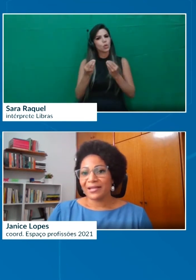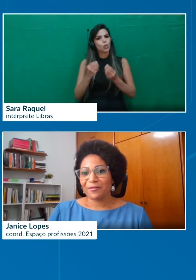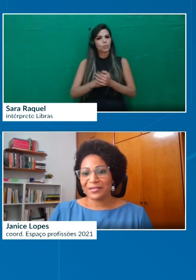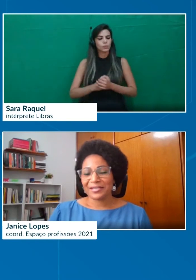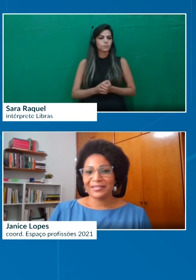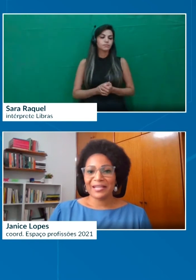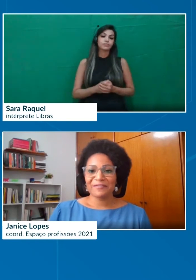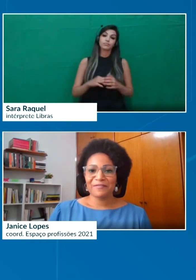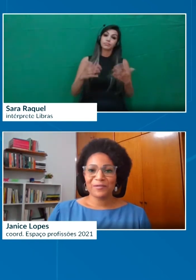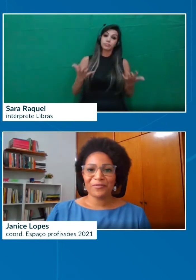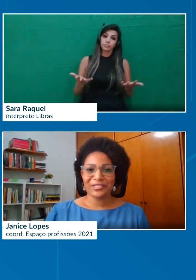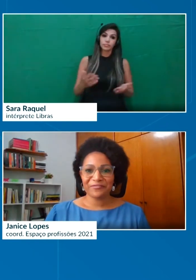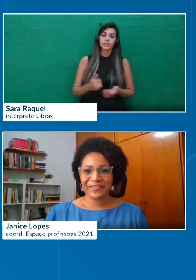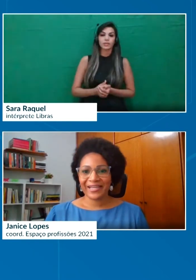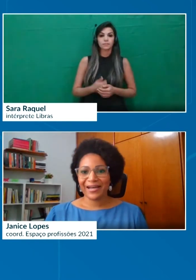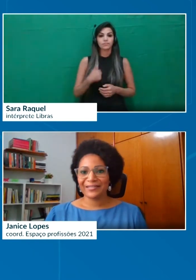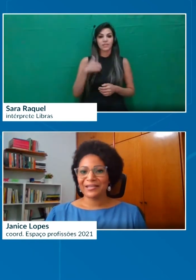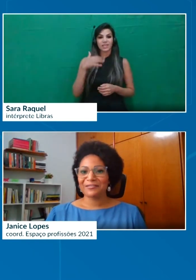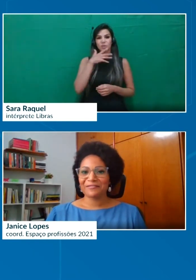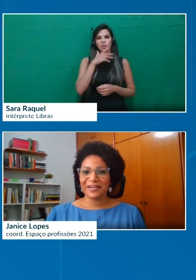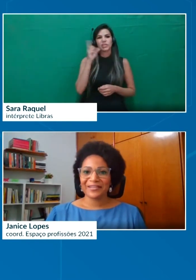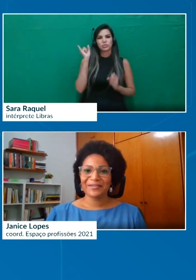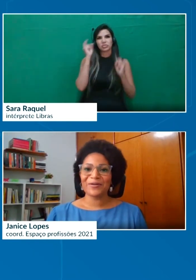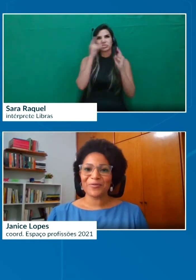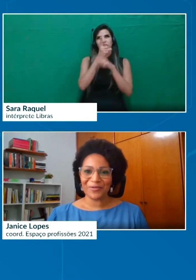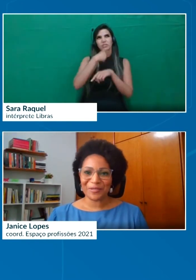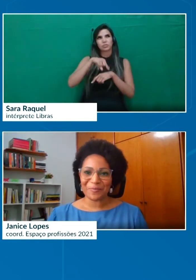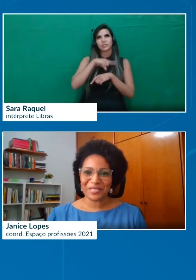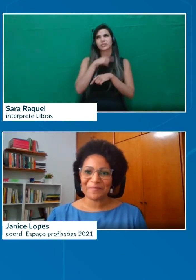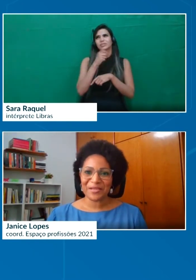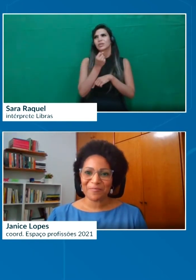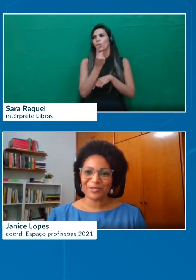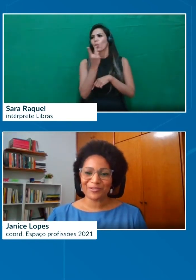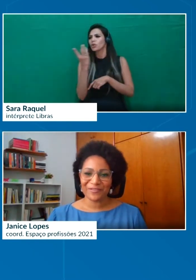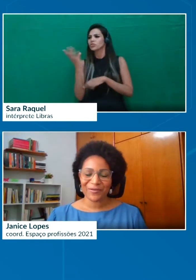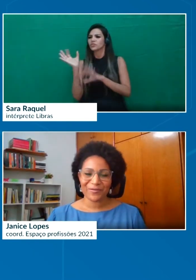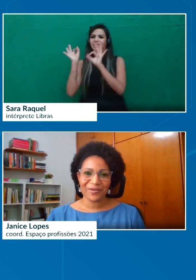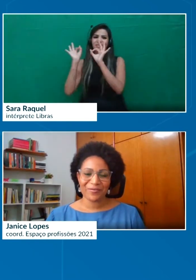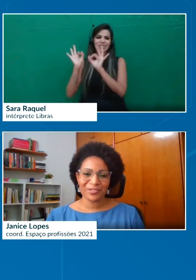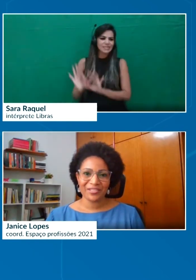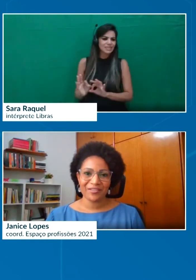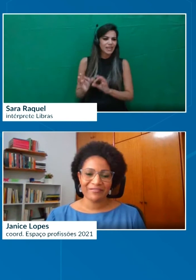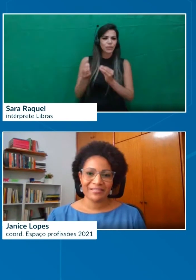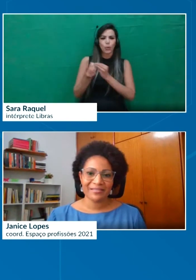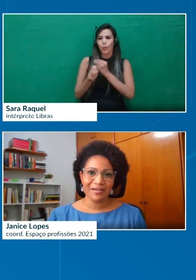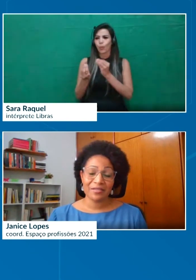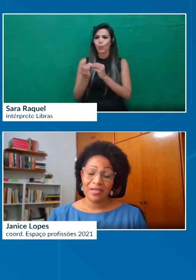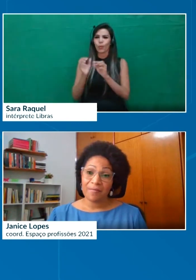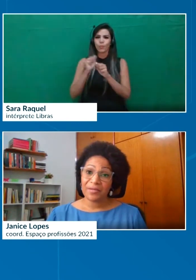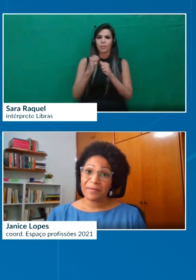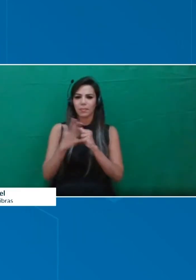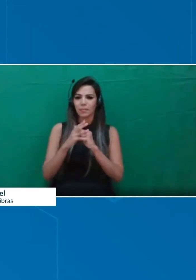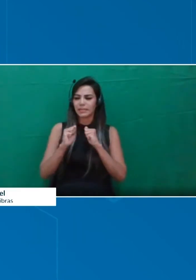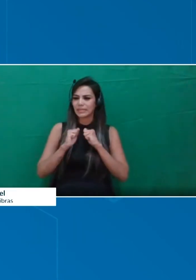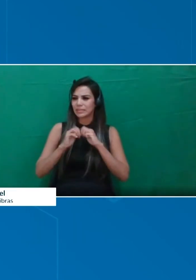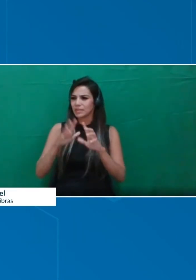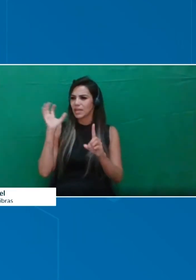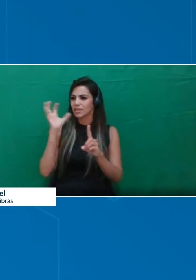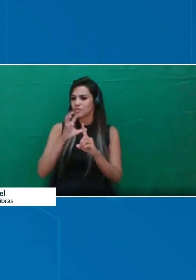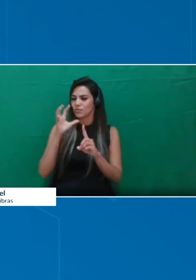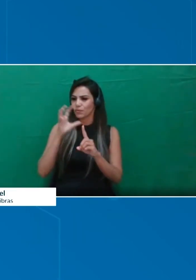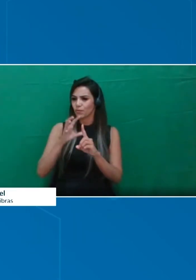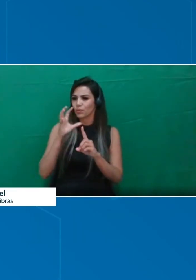Então, Marcelo, eu acho que é até difícil quantificar, né, Edivar, o quanto a pandemia modificou a rotina da universidade.